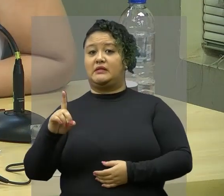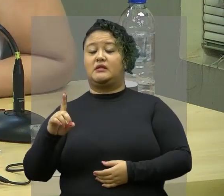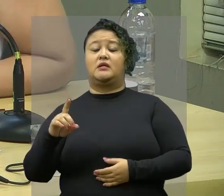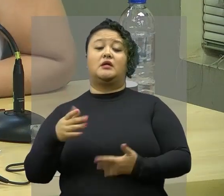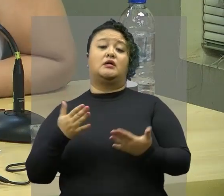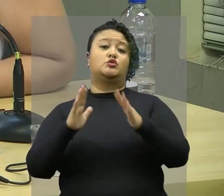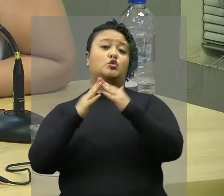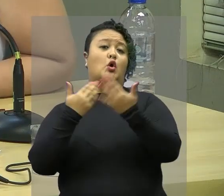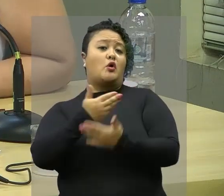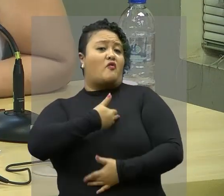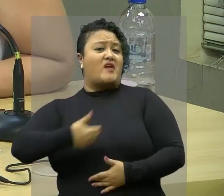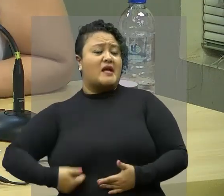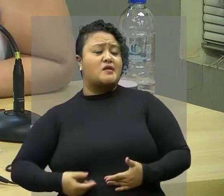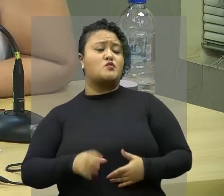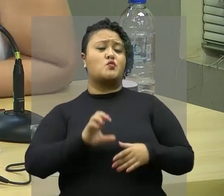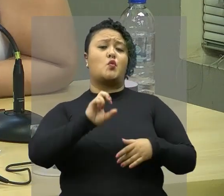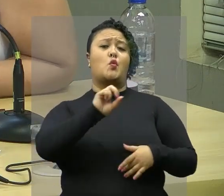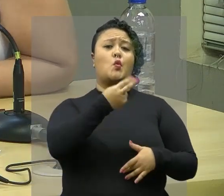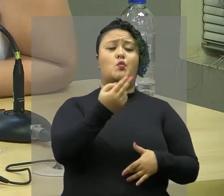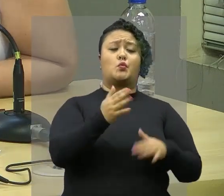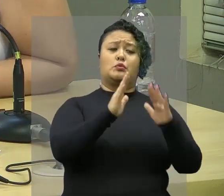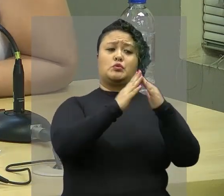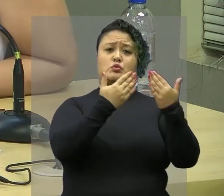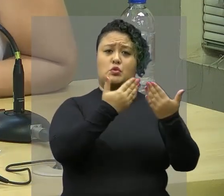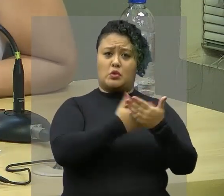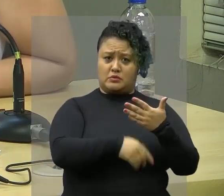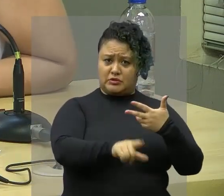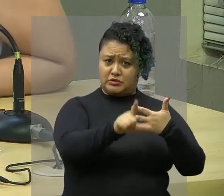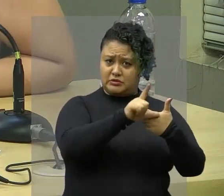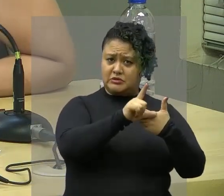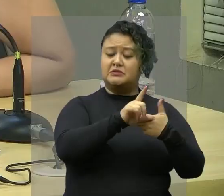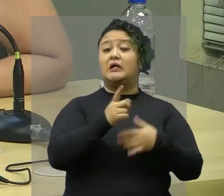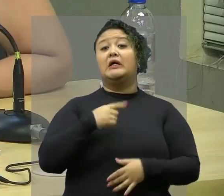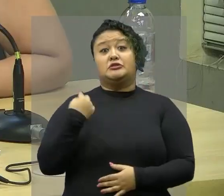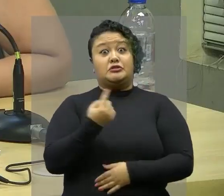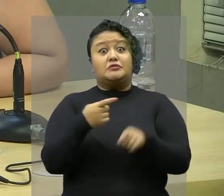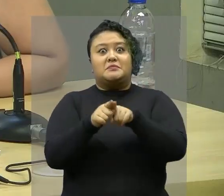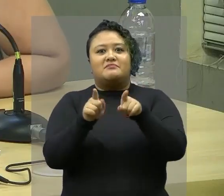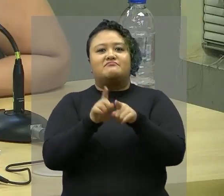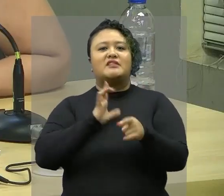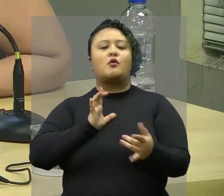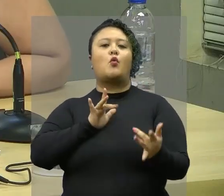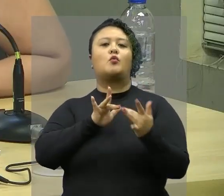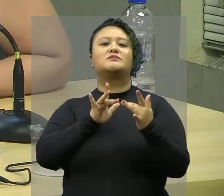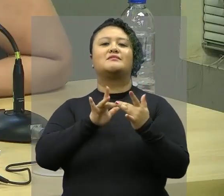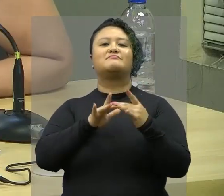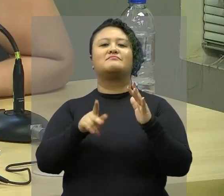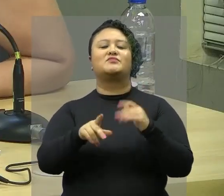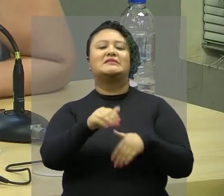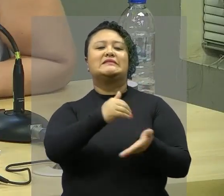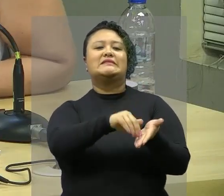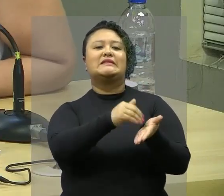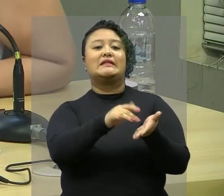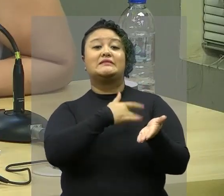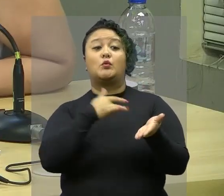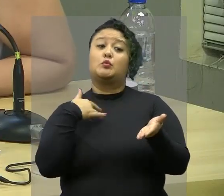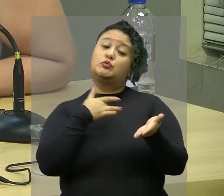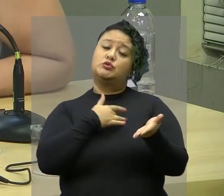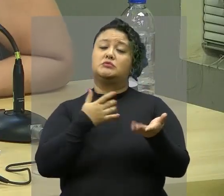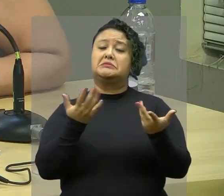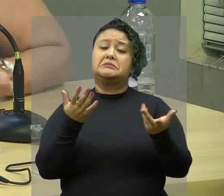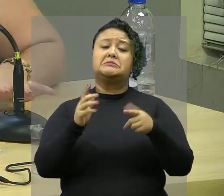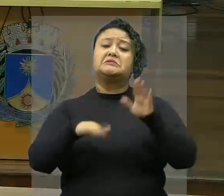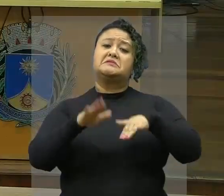Legislativo. A gente tem um diálogo muito bom com a Secretaria de Saúde também, então penso que a gente pode estudar uma proposta